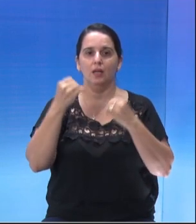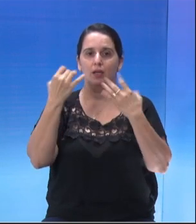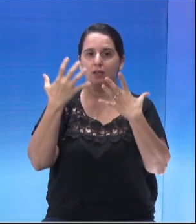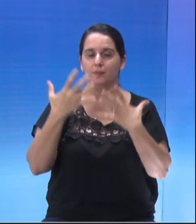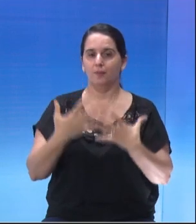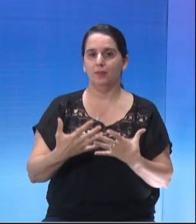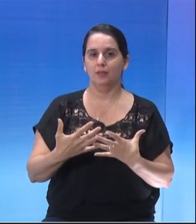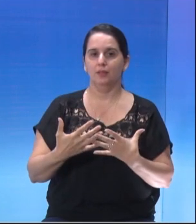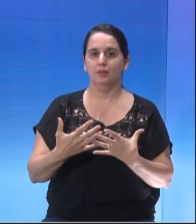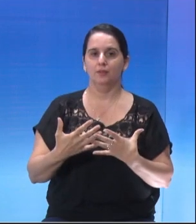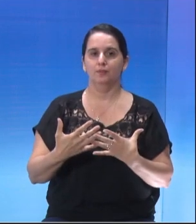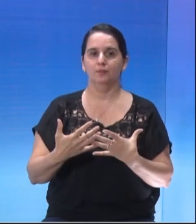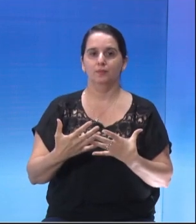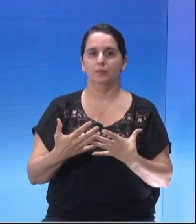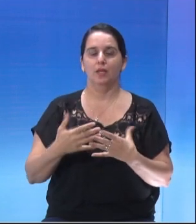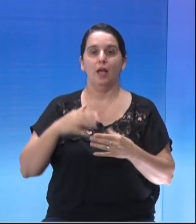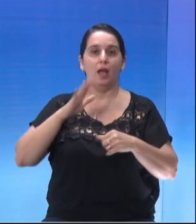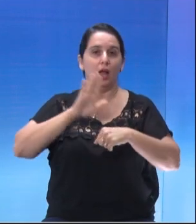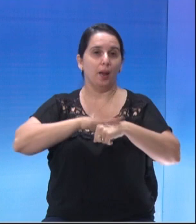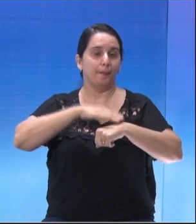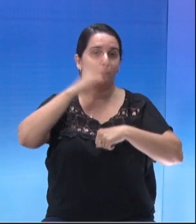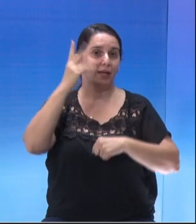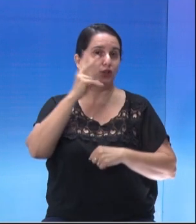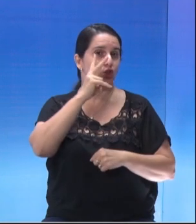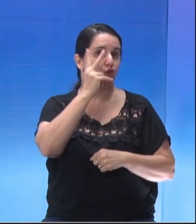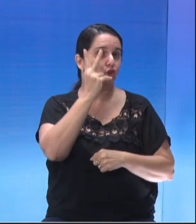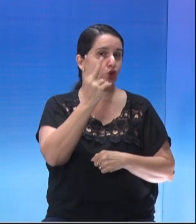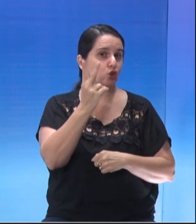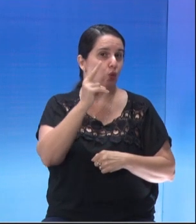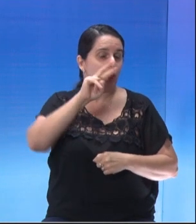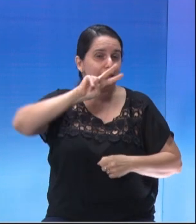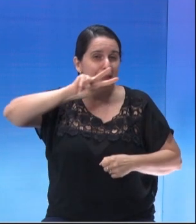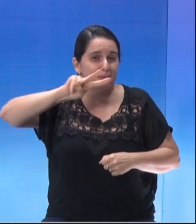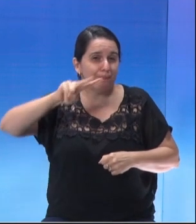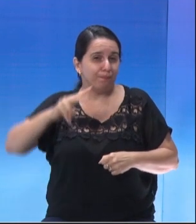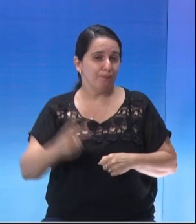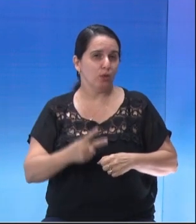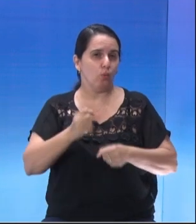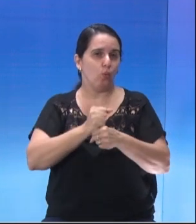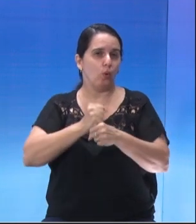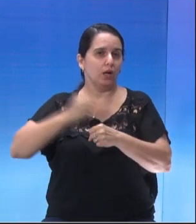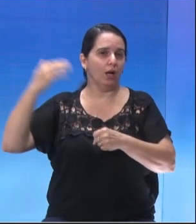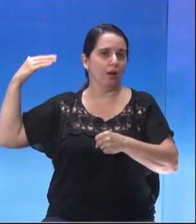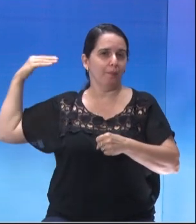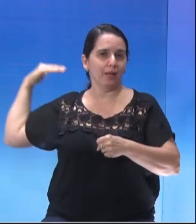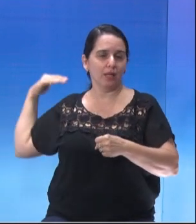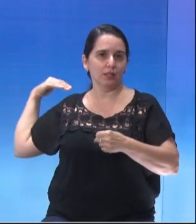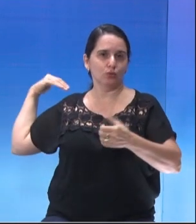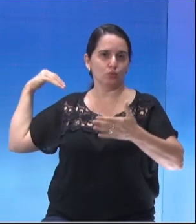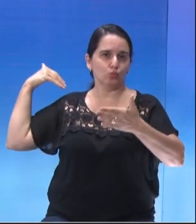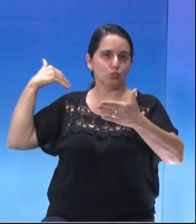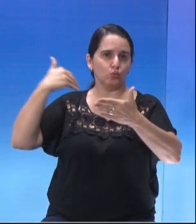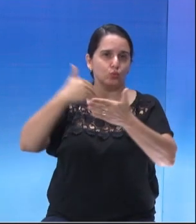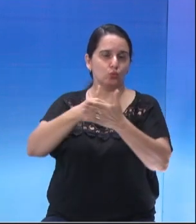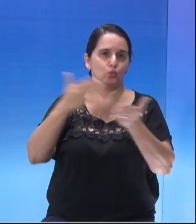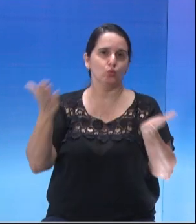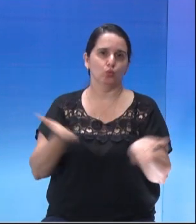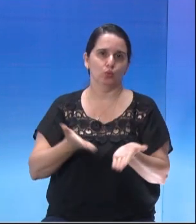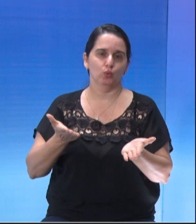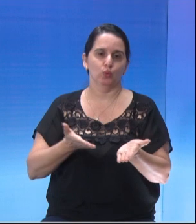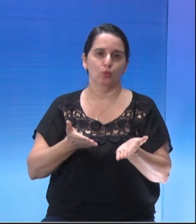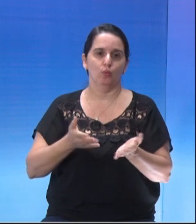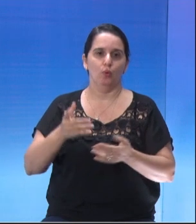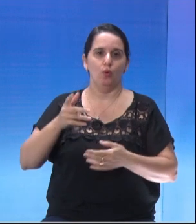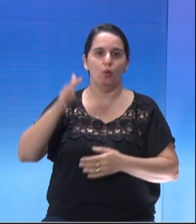que há mais de 2000 anos que aconteceu essa mensagem, né? Como o filósofo disse aí, o Marco